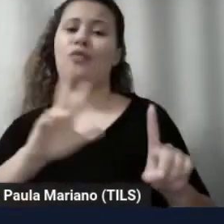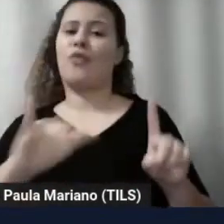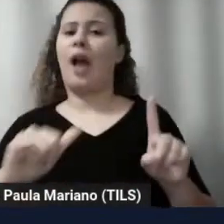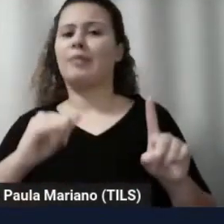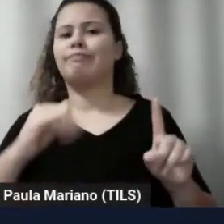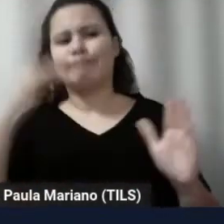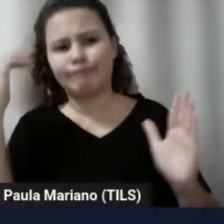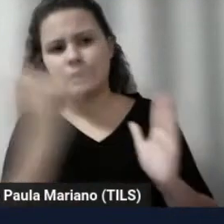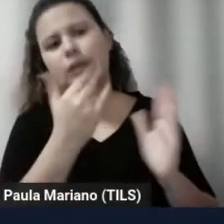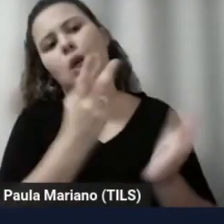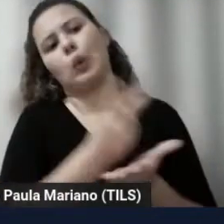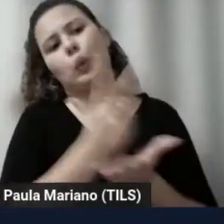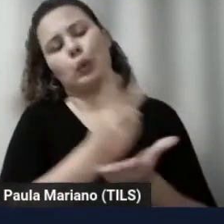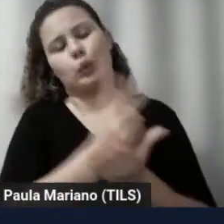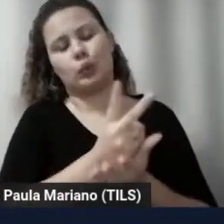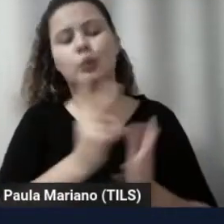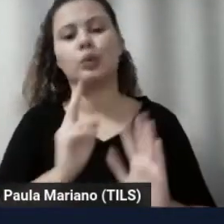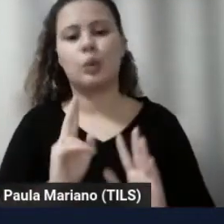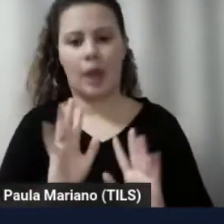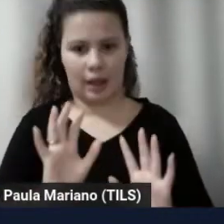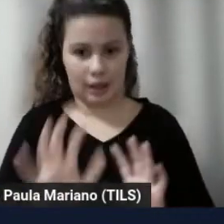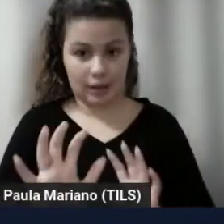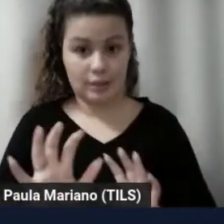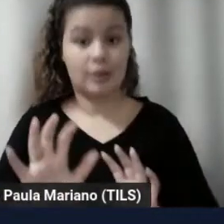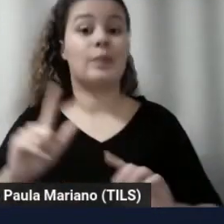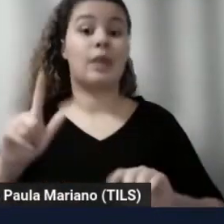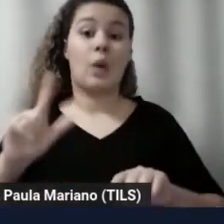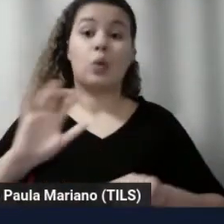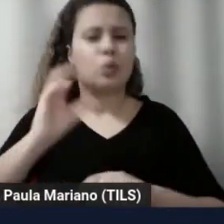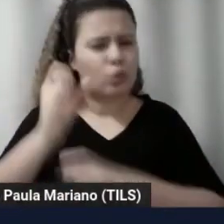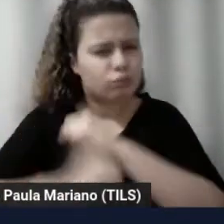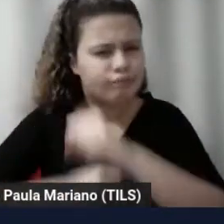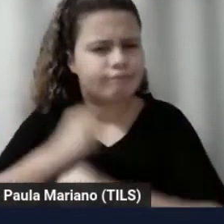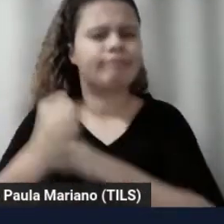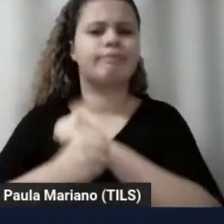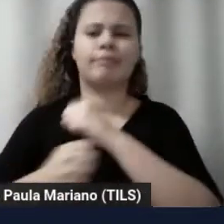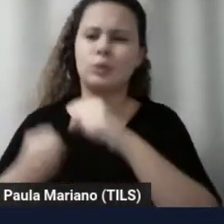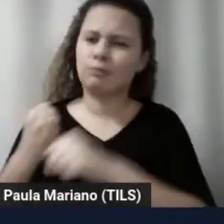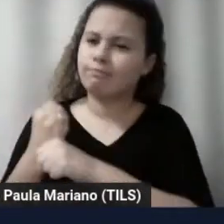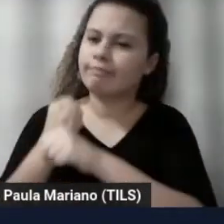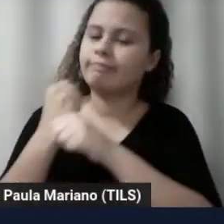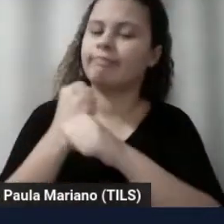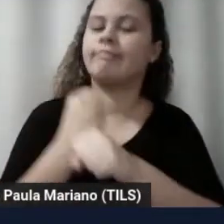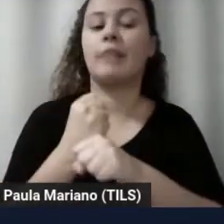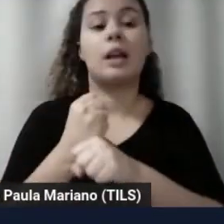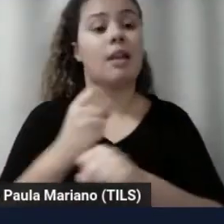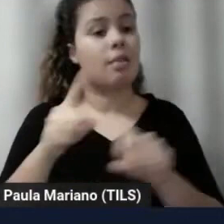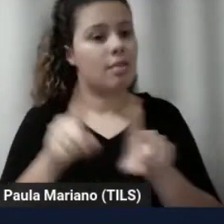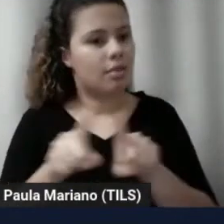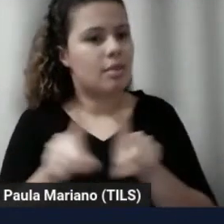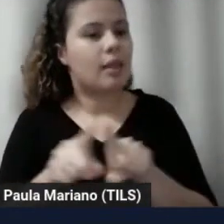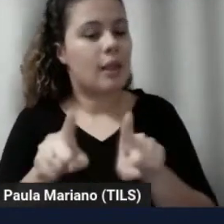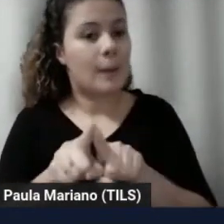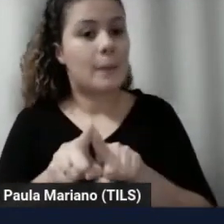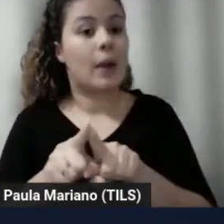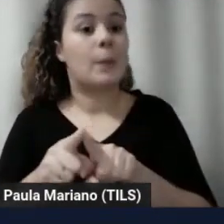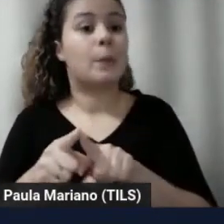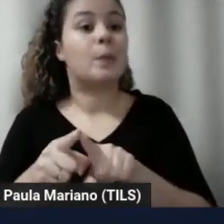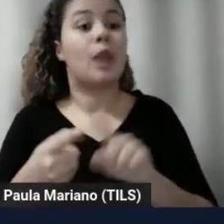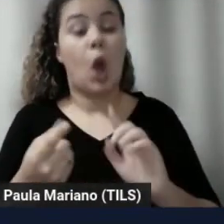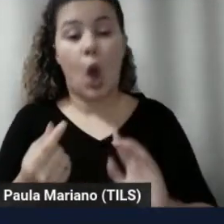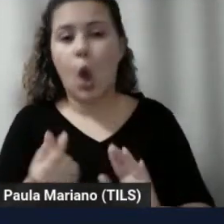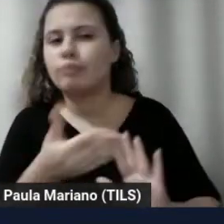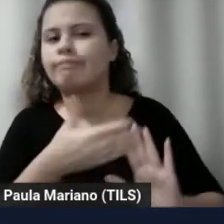consome a maior parte do orçamento federal todo ano. E consome também parte significativa de orçamentos estaduais